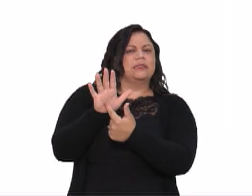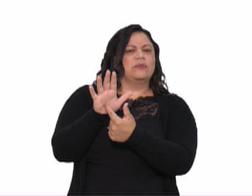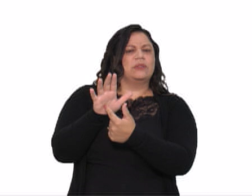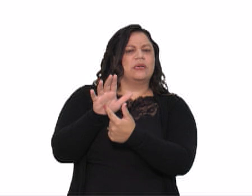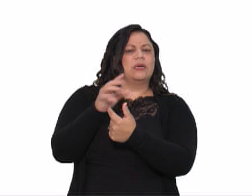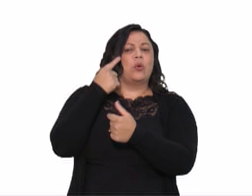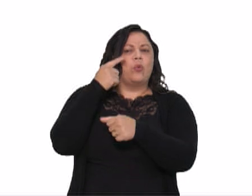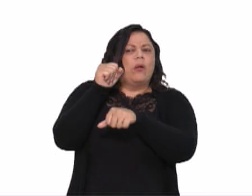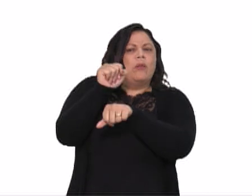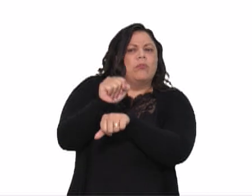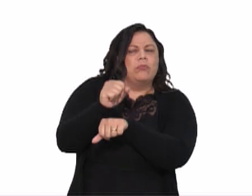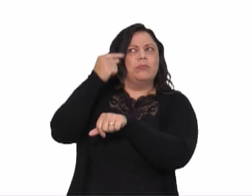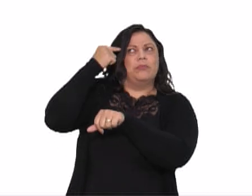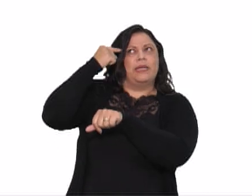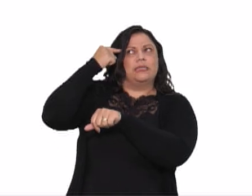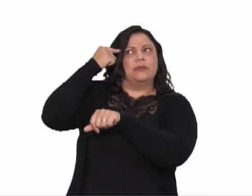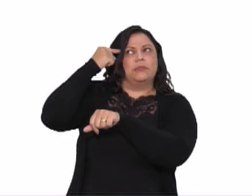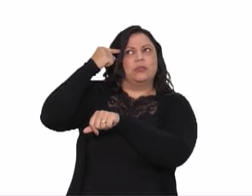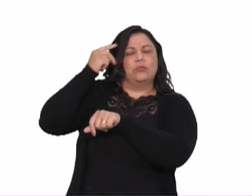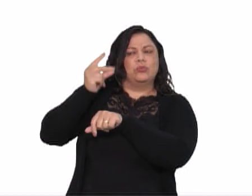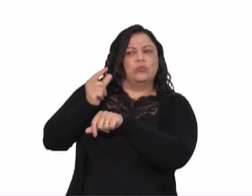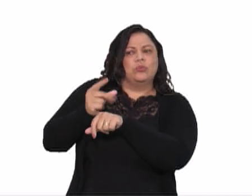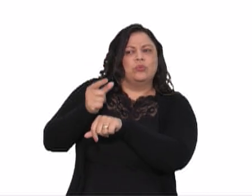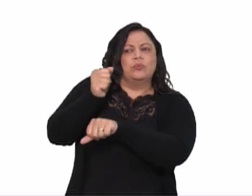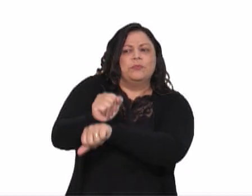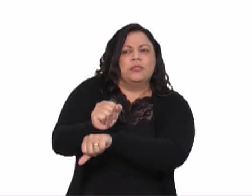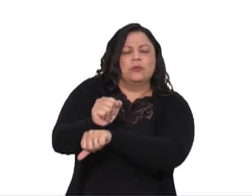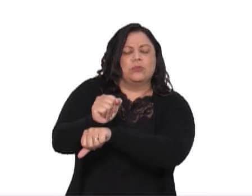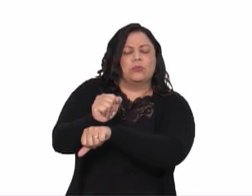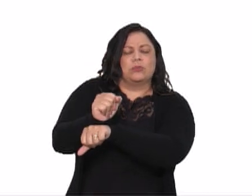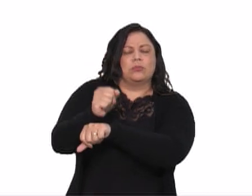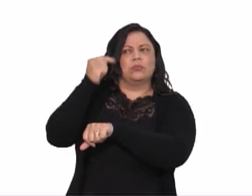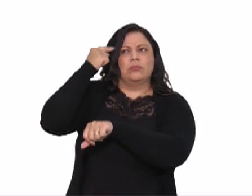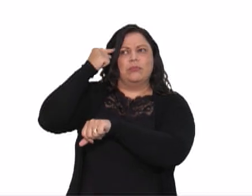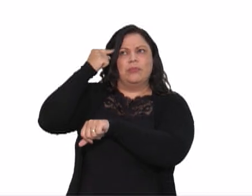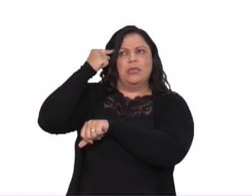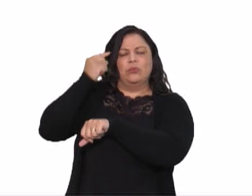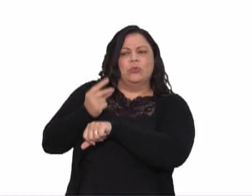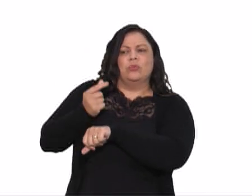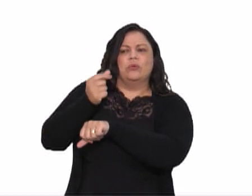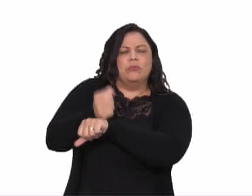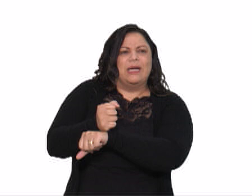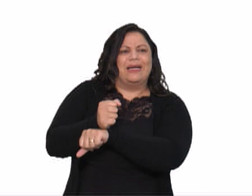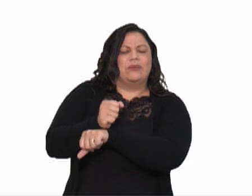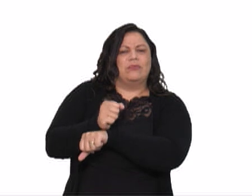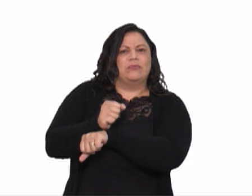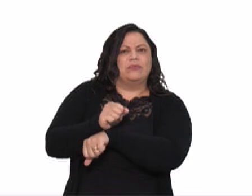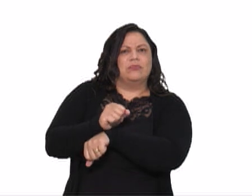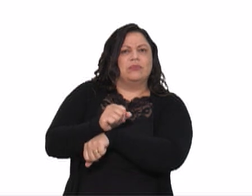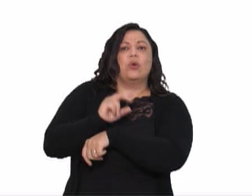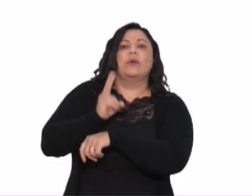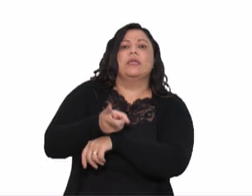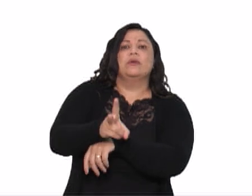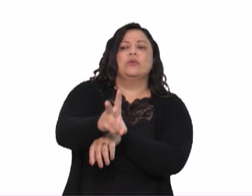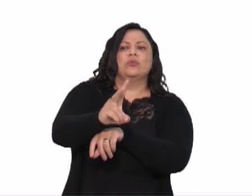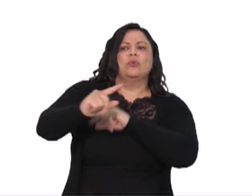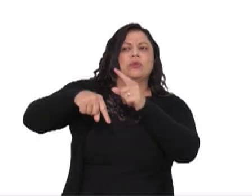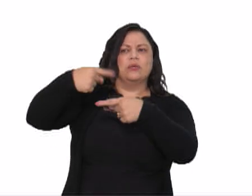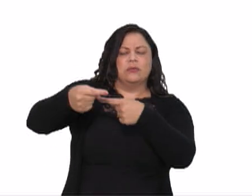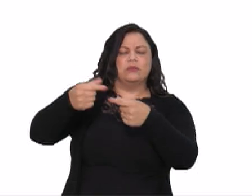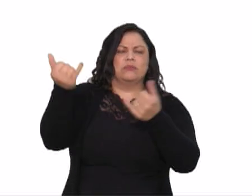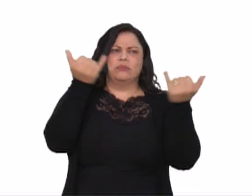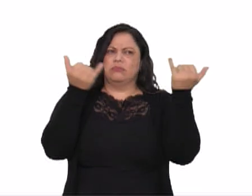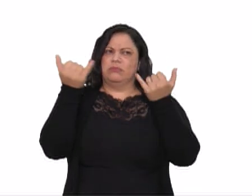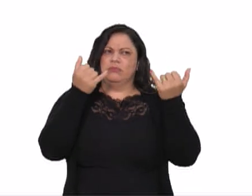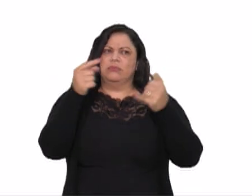pensamento? Ele continuou depois é ótimo. Ele continuou depois da informação? Não continuou, tá